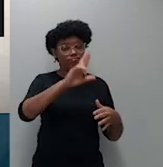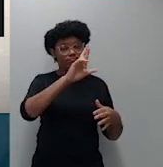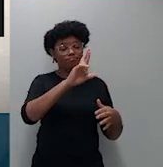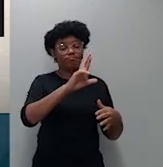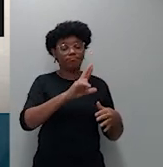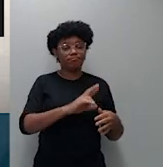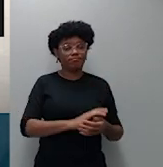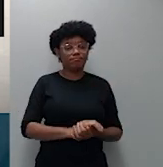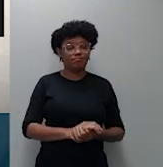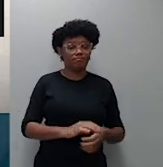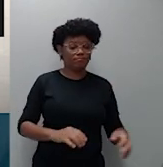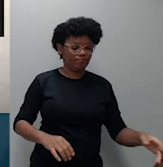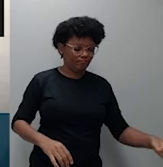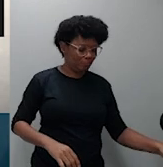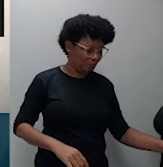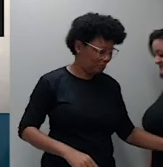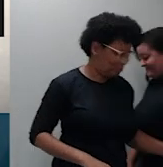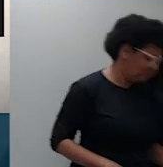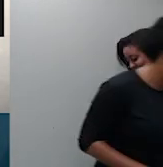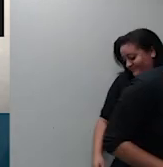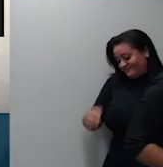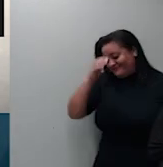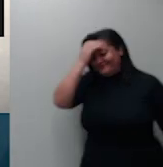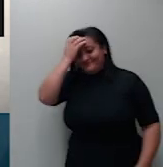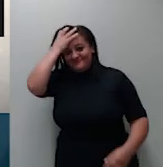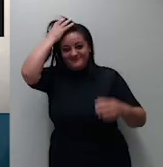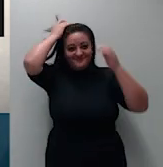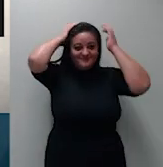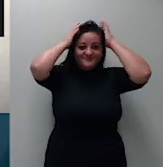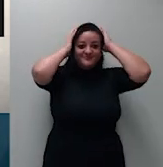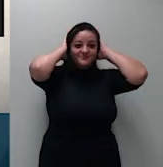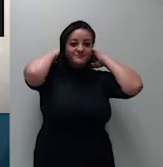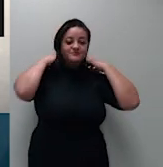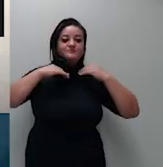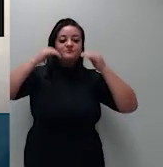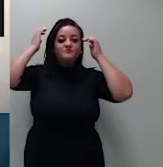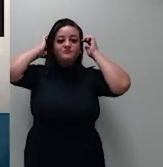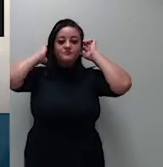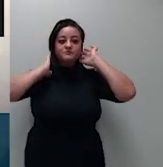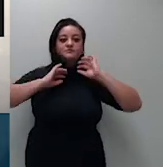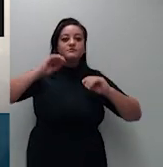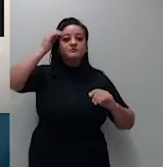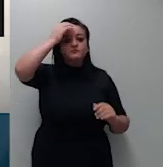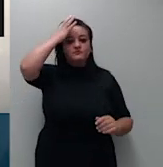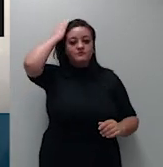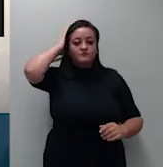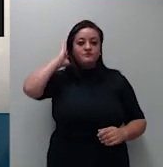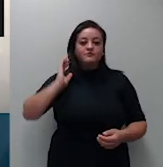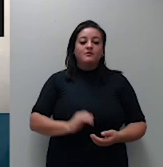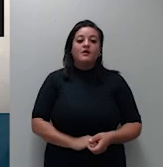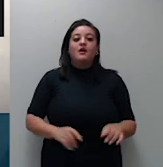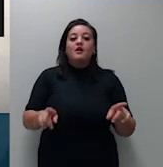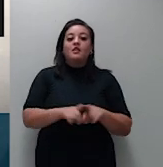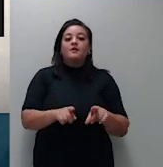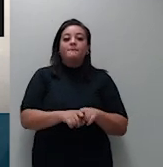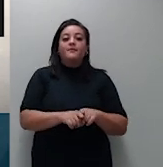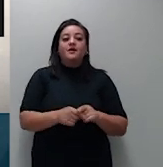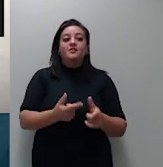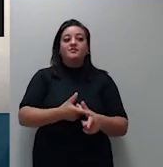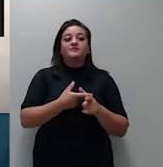família visando a proteção do patrimônio em relação a satisfação forçada de dívidas e